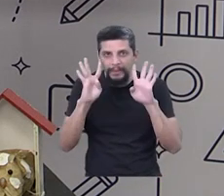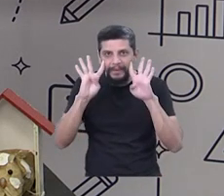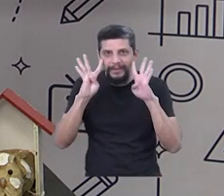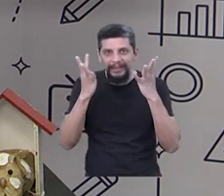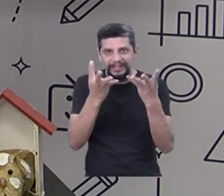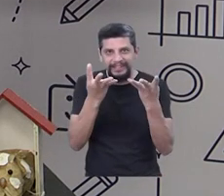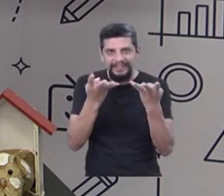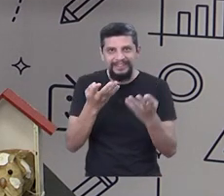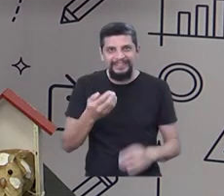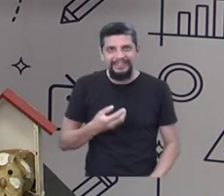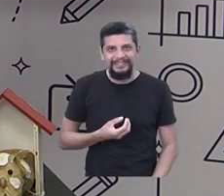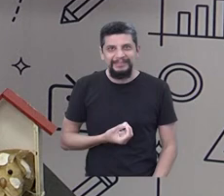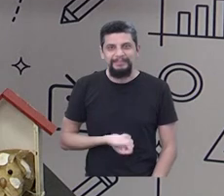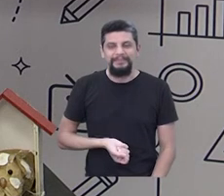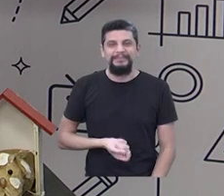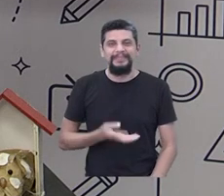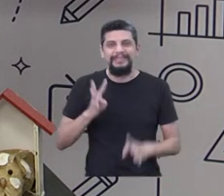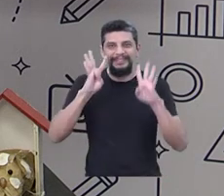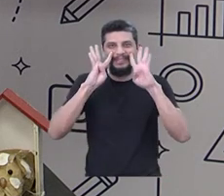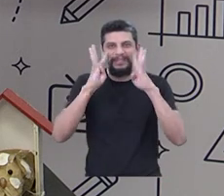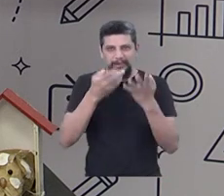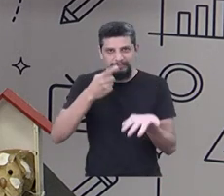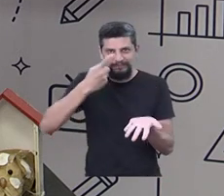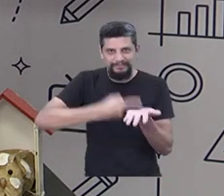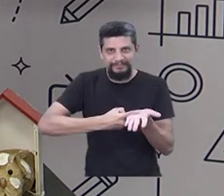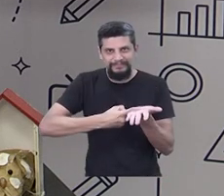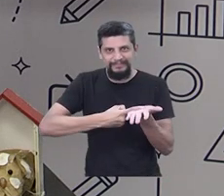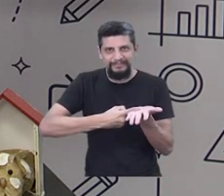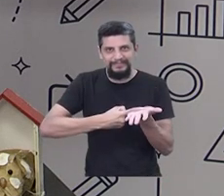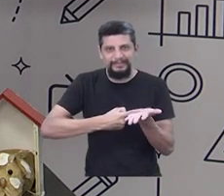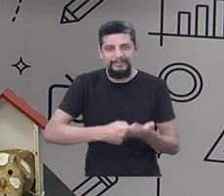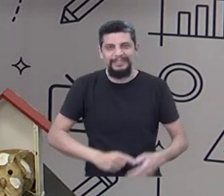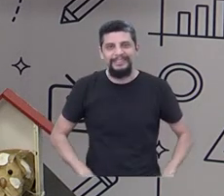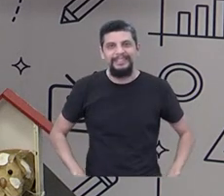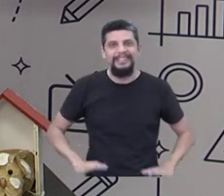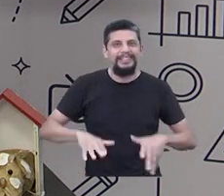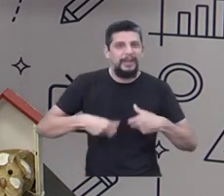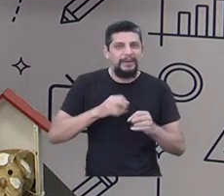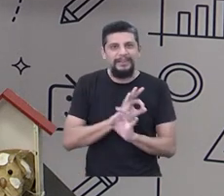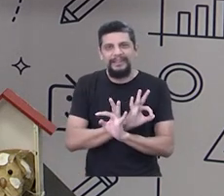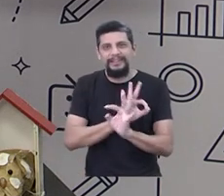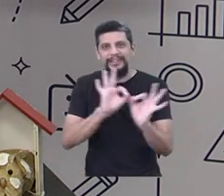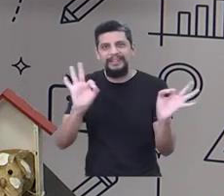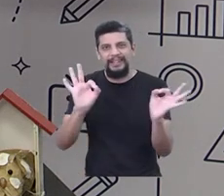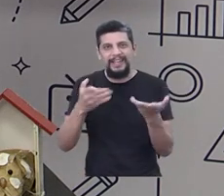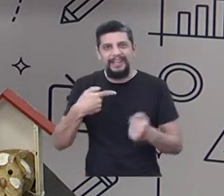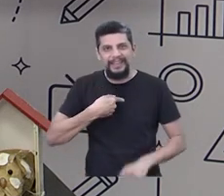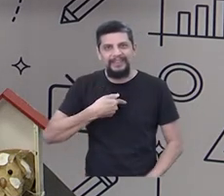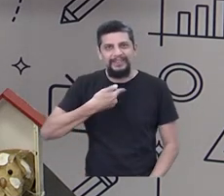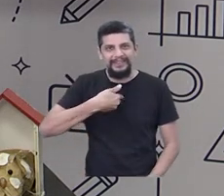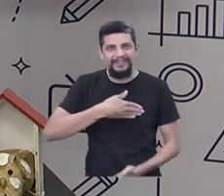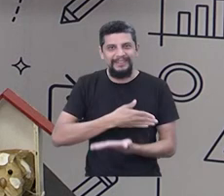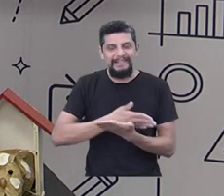atentos e prestando muita atenção. Combinado? Então tá bem, então eu